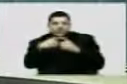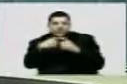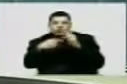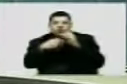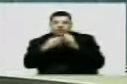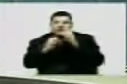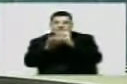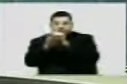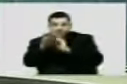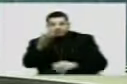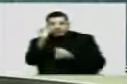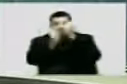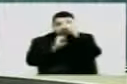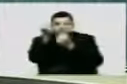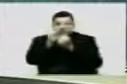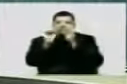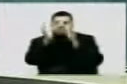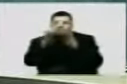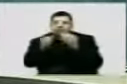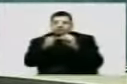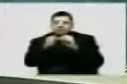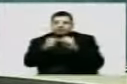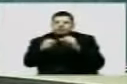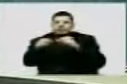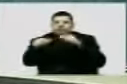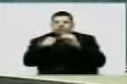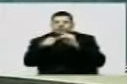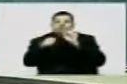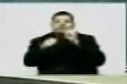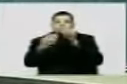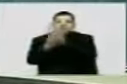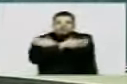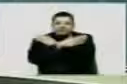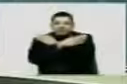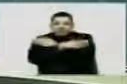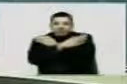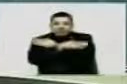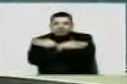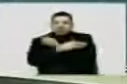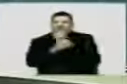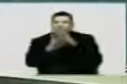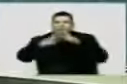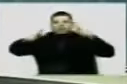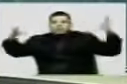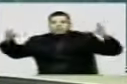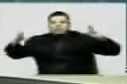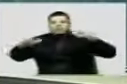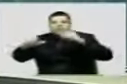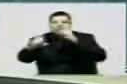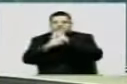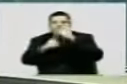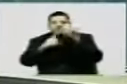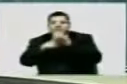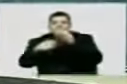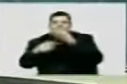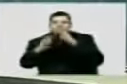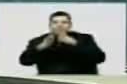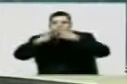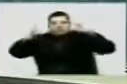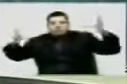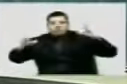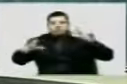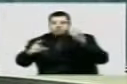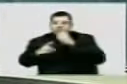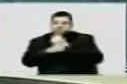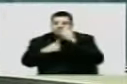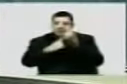atividade industrial, deputado Zé Ricardo, gera desemprego. Desemprego gera aumento das demandas sociais. Aumento